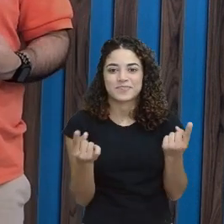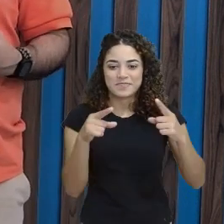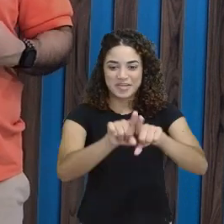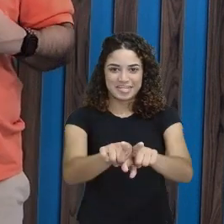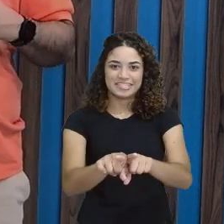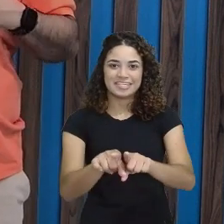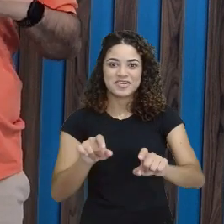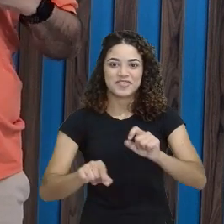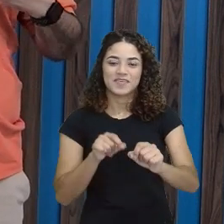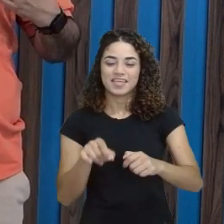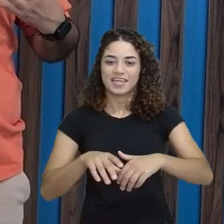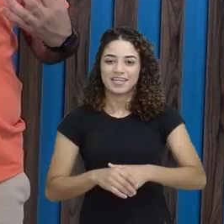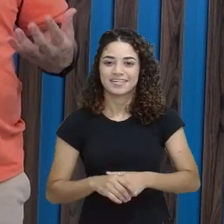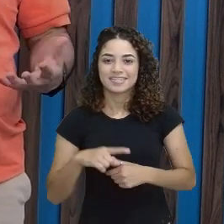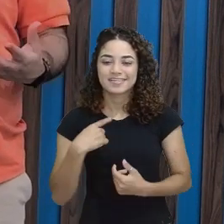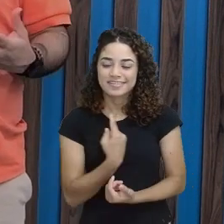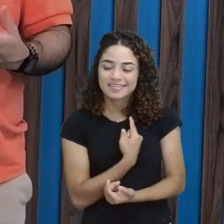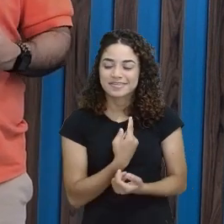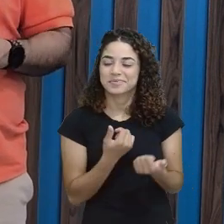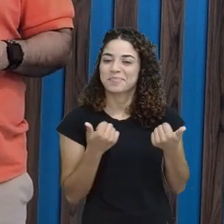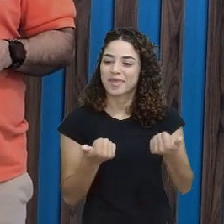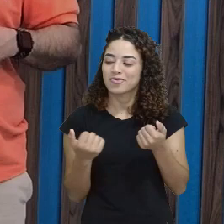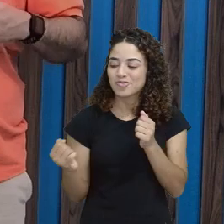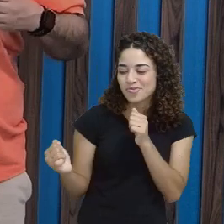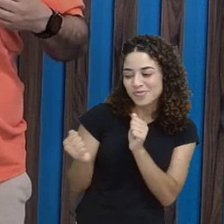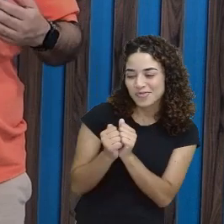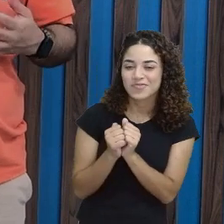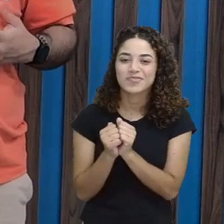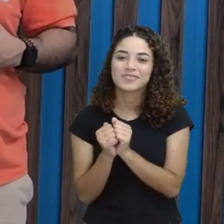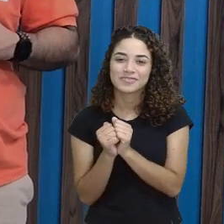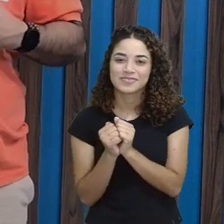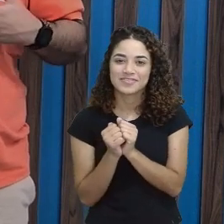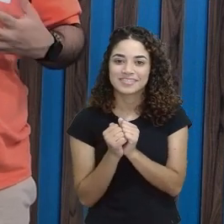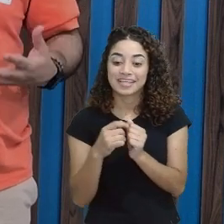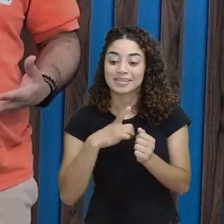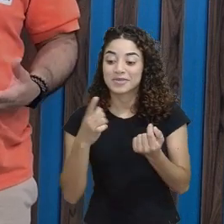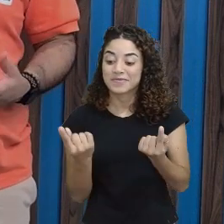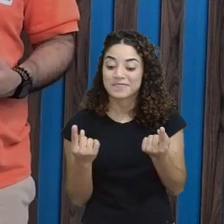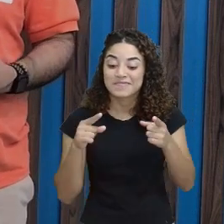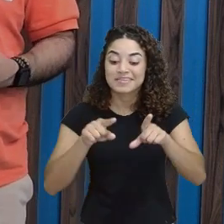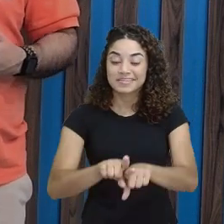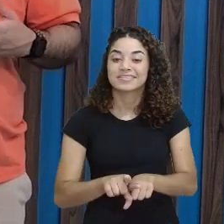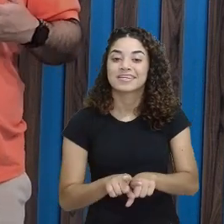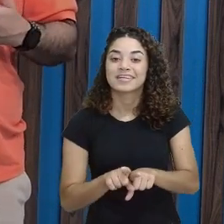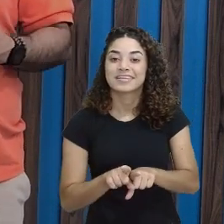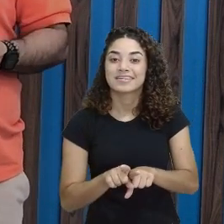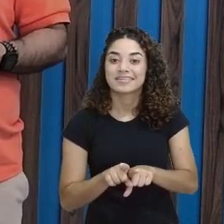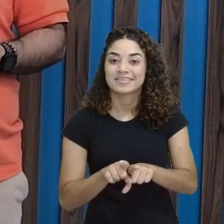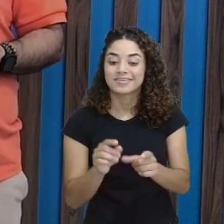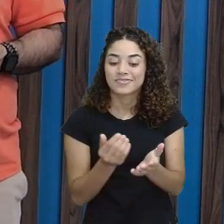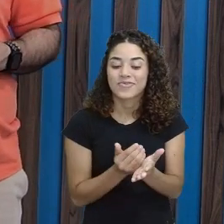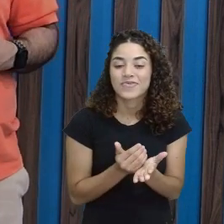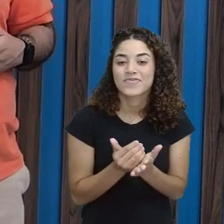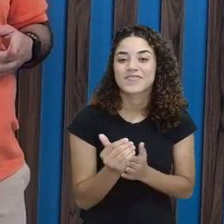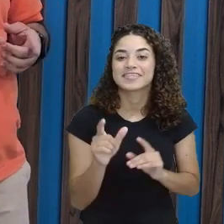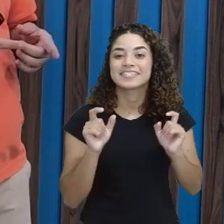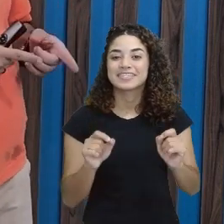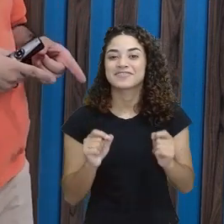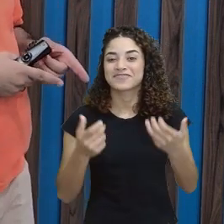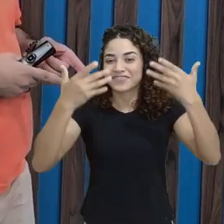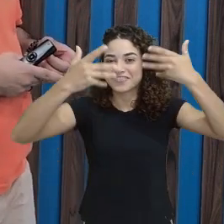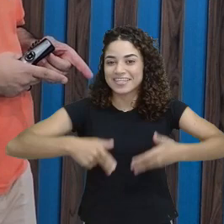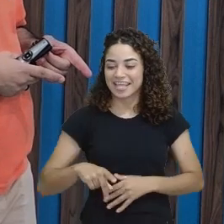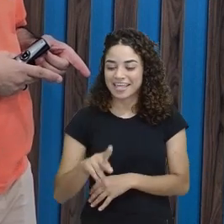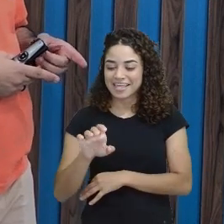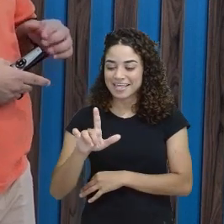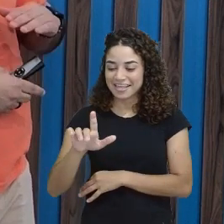né? Aqui a gente anda muito bem acompanhado e a gente conta com a parceria inicialmente da